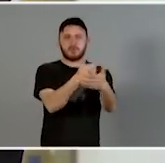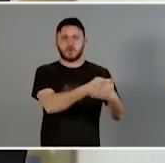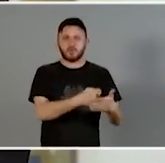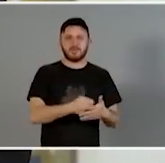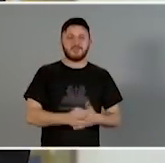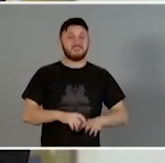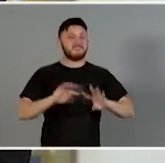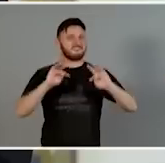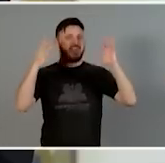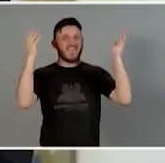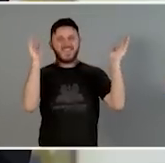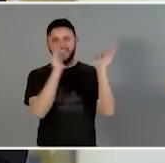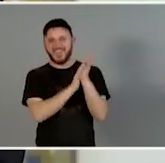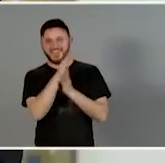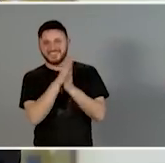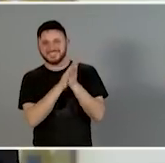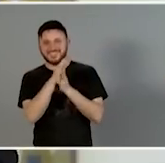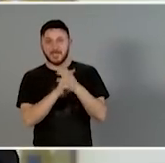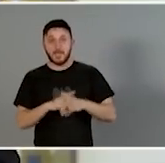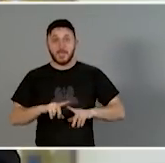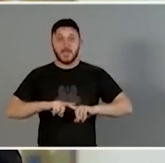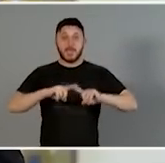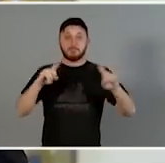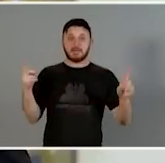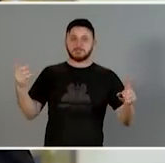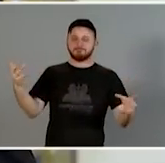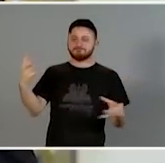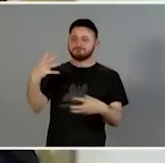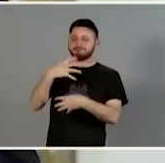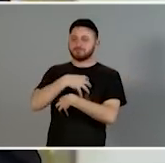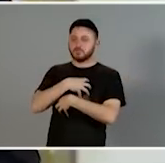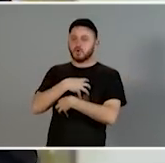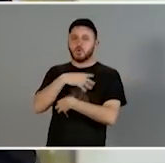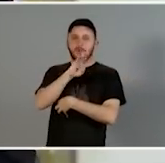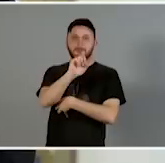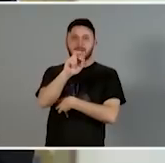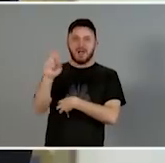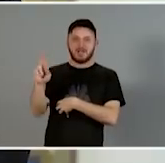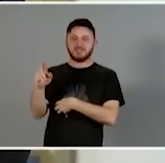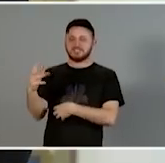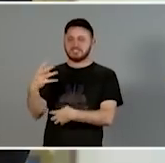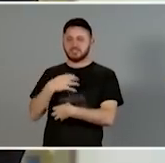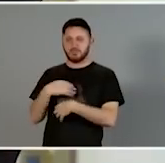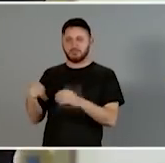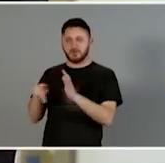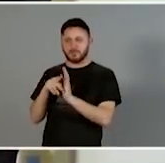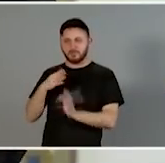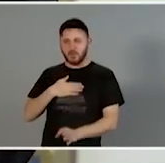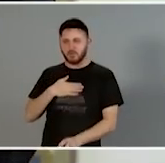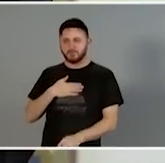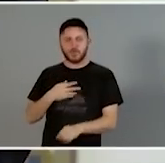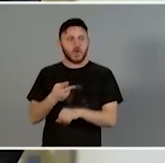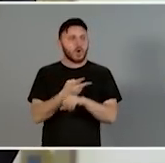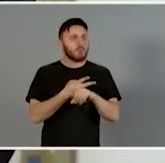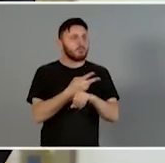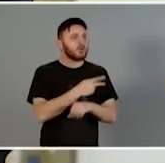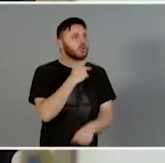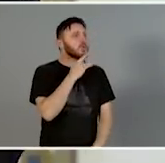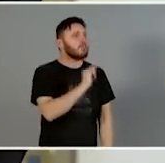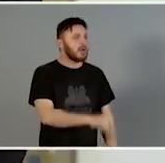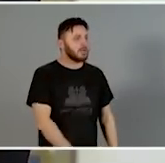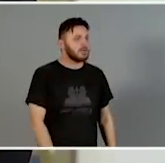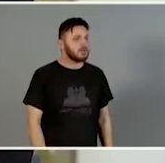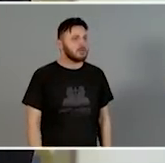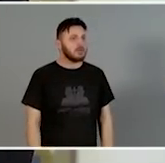É. Só que o dono do bar sentiu que aquilo não era meu. Foi procurar meu pai, que chorava porque aquilo era o dinheiro